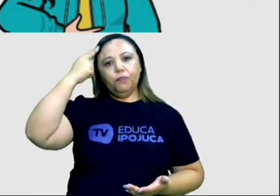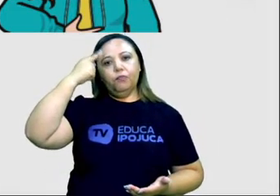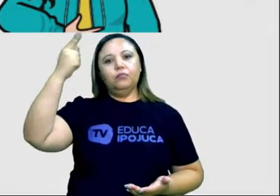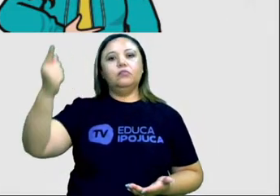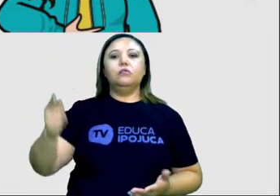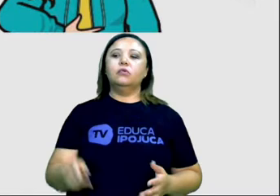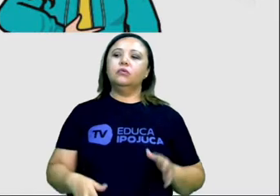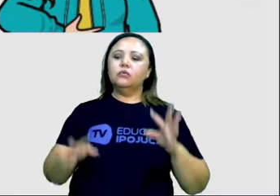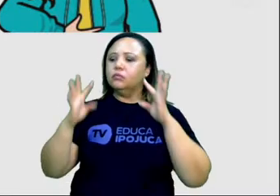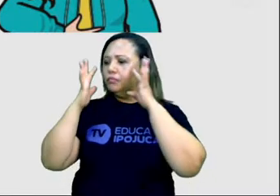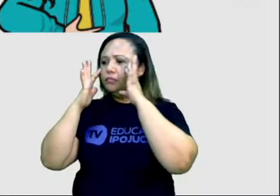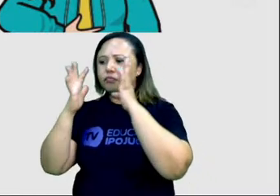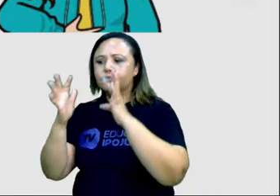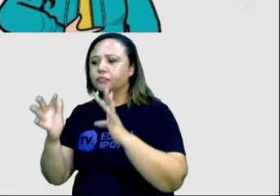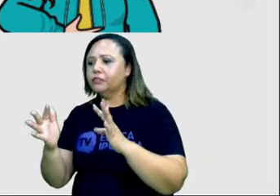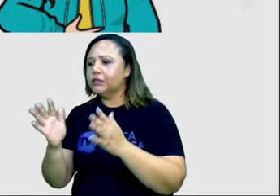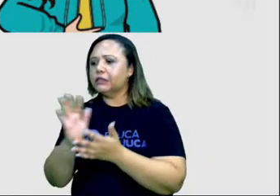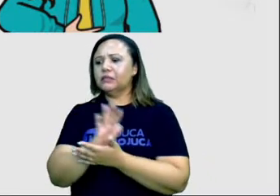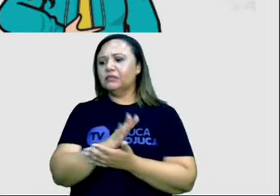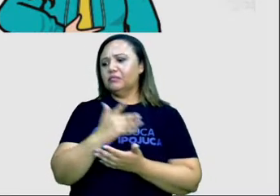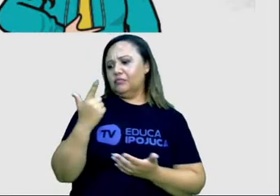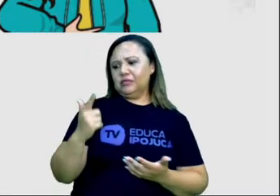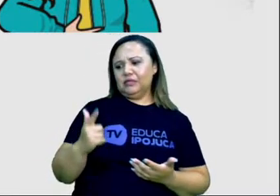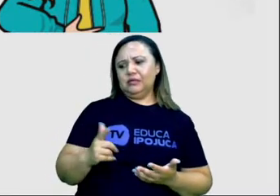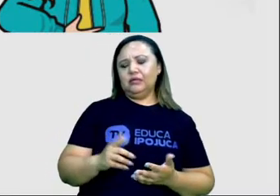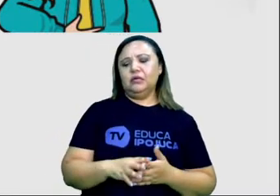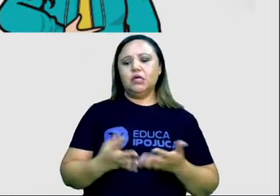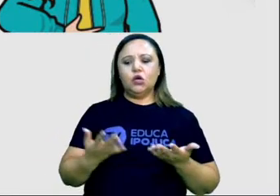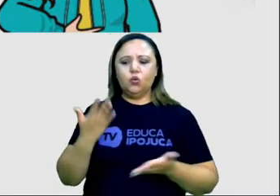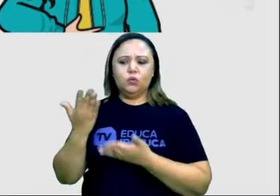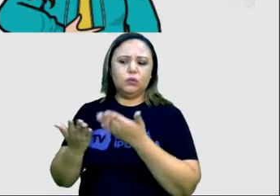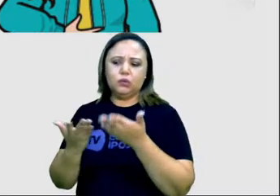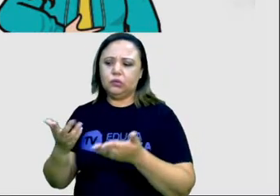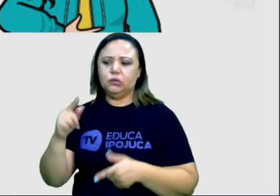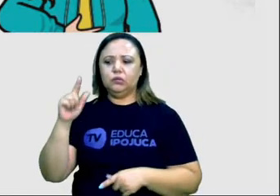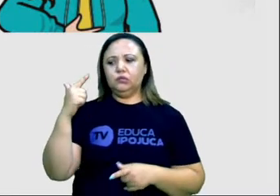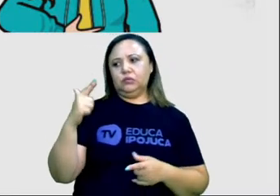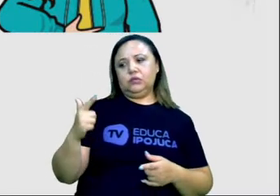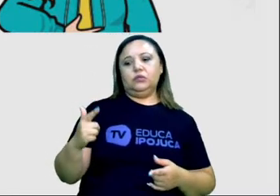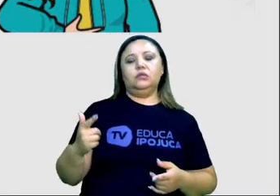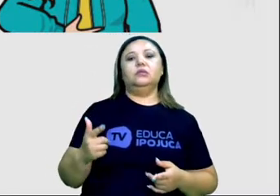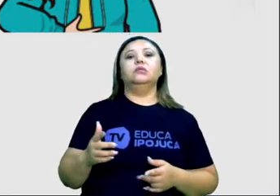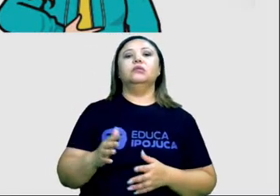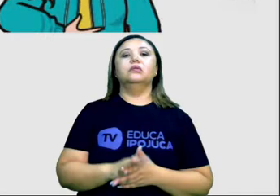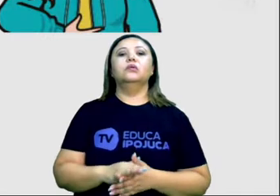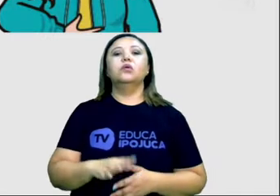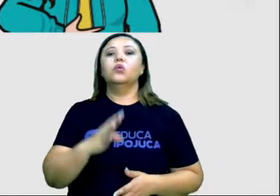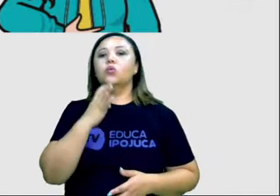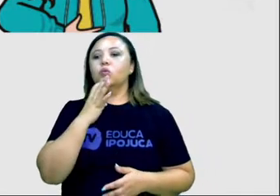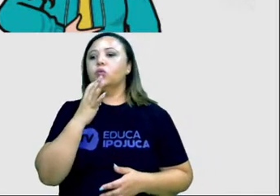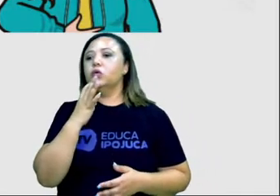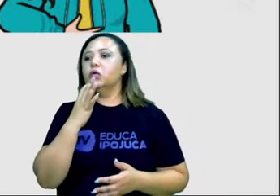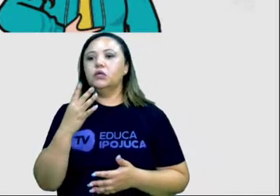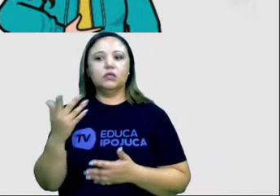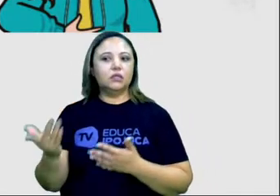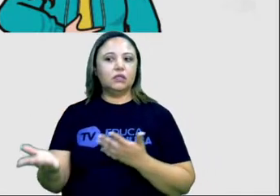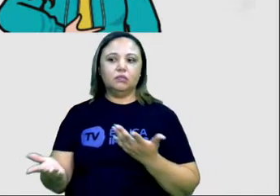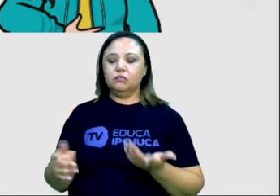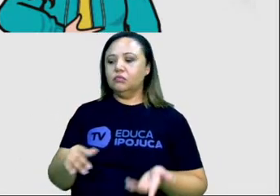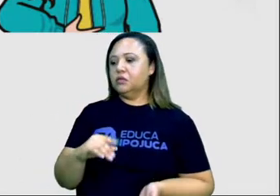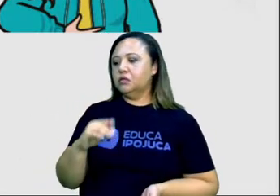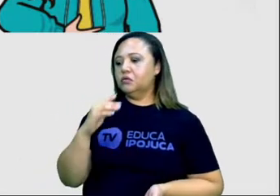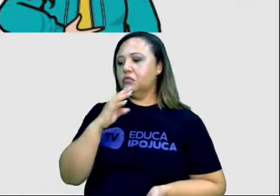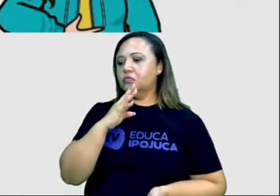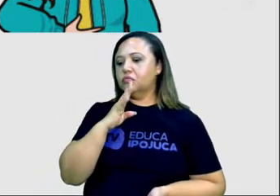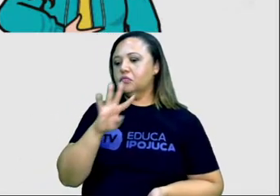de atenção, de cuidado, de conhecimento, por um engano provocado por alguma ambiguidade